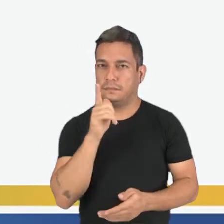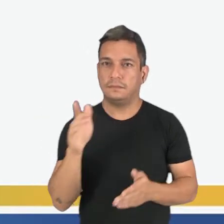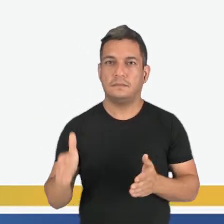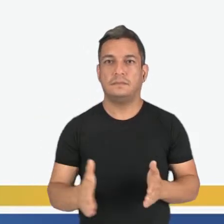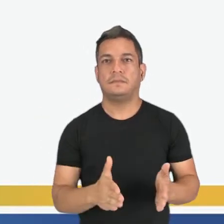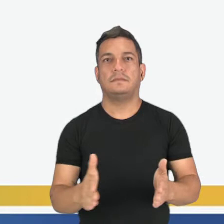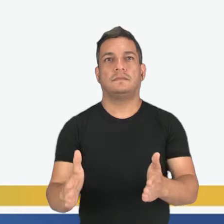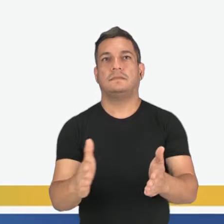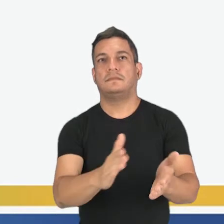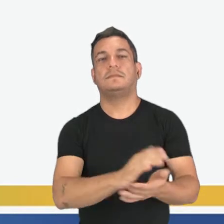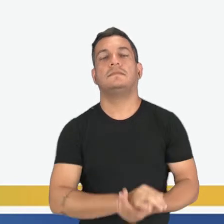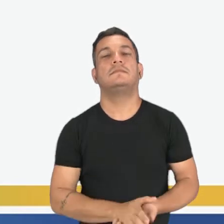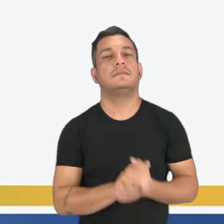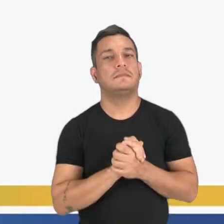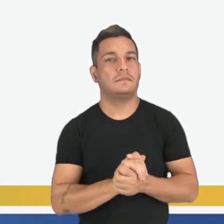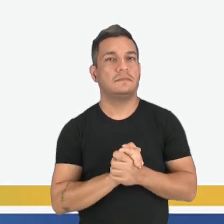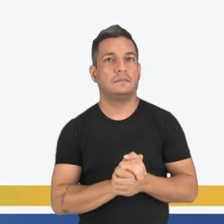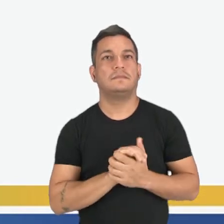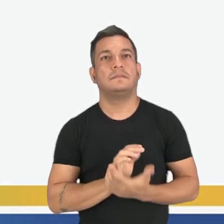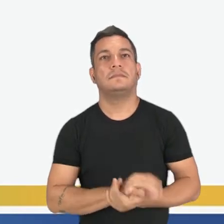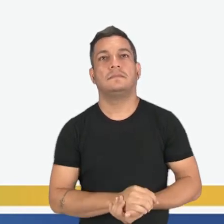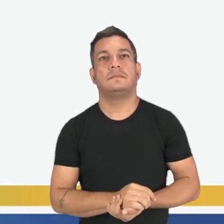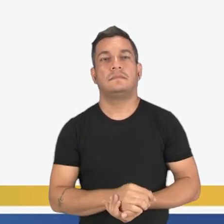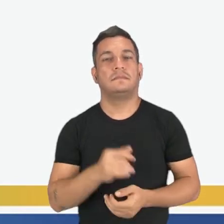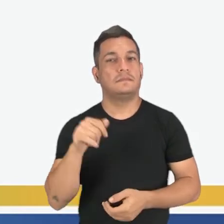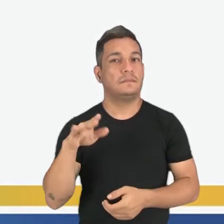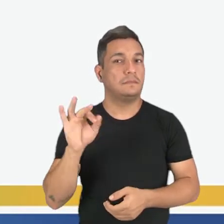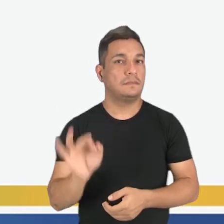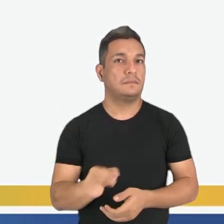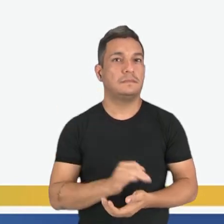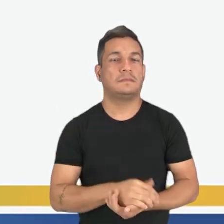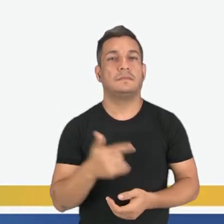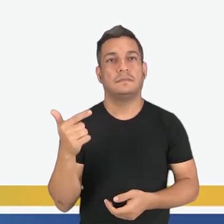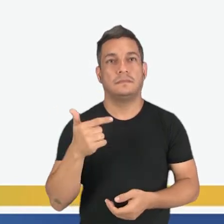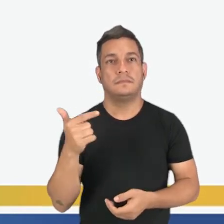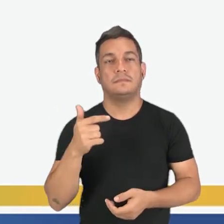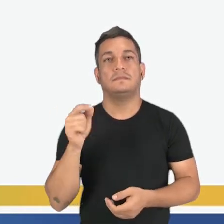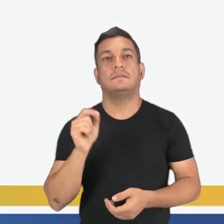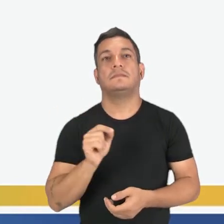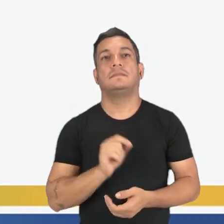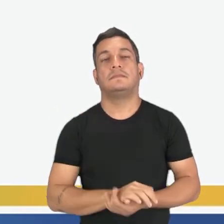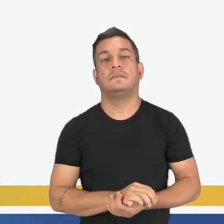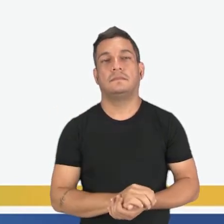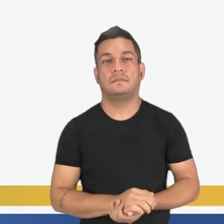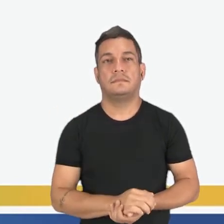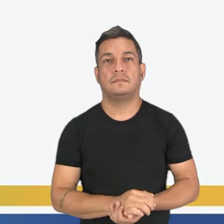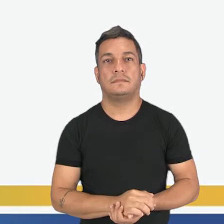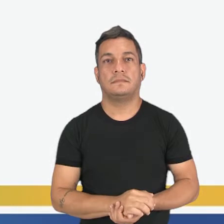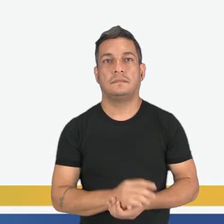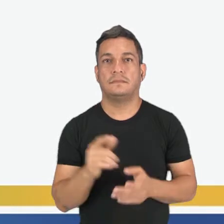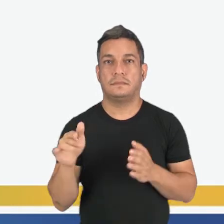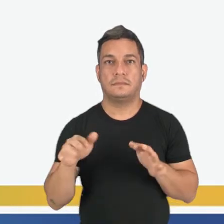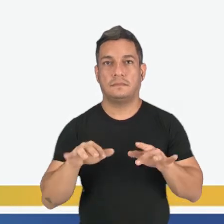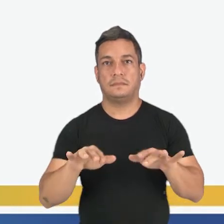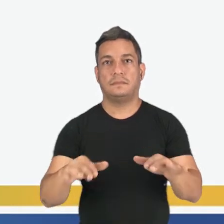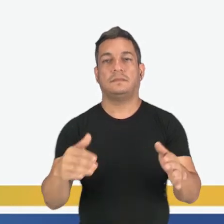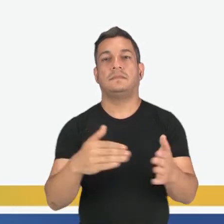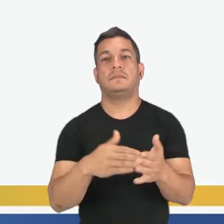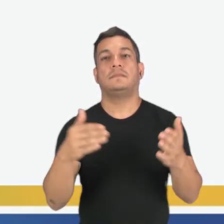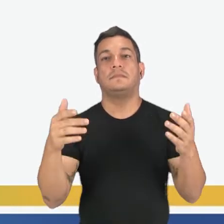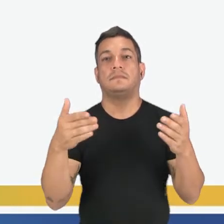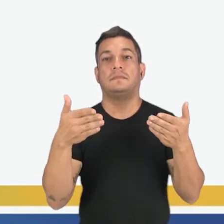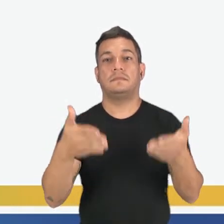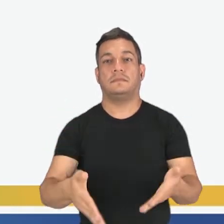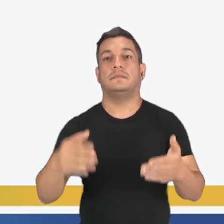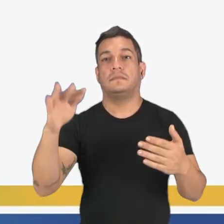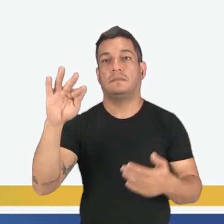A é um rio. Parabéns para quem acertou. Nossa segunda informação, percorre um caminho até chegar à sua